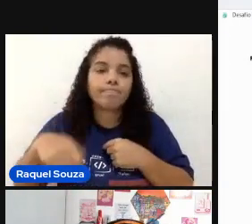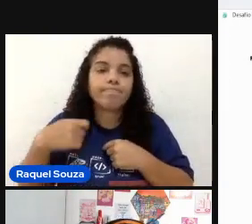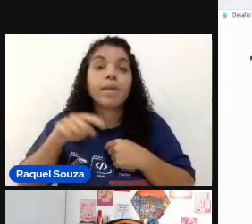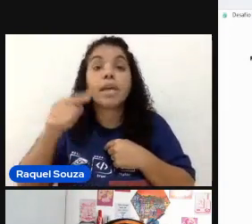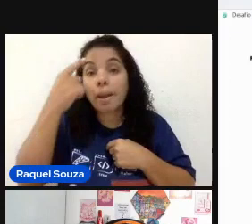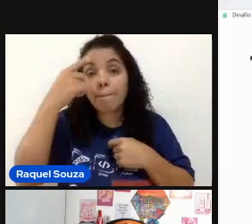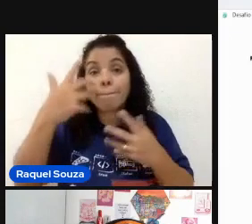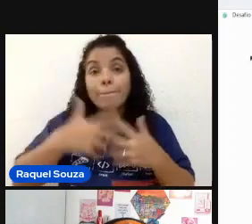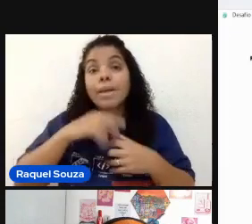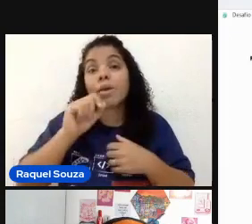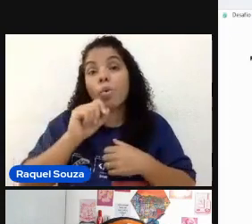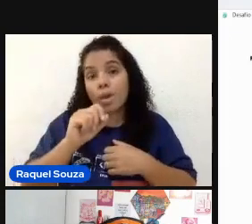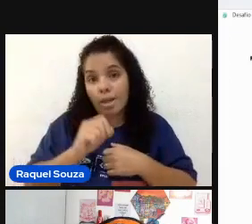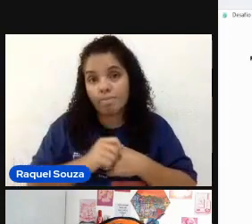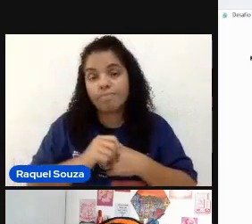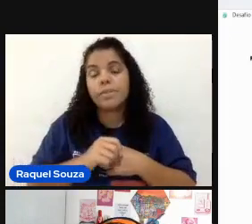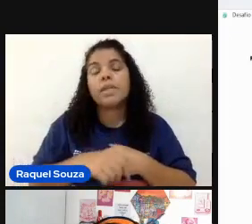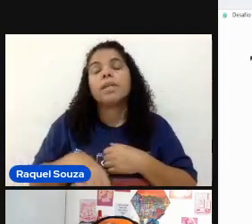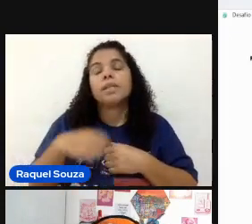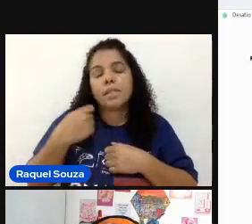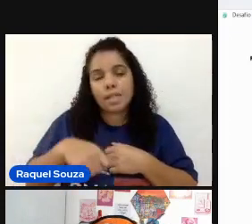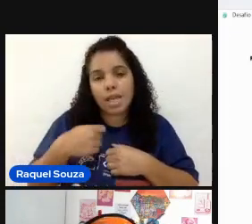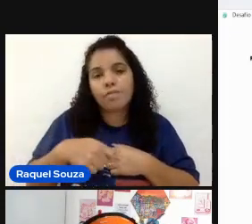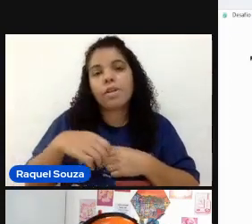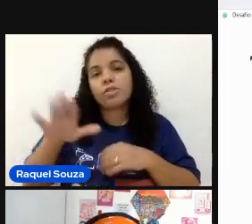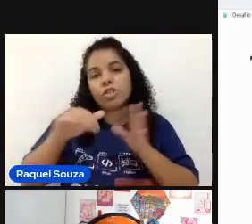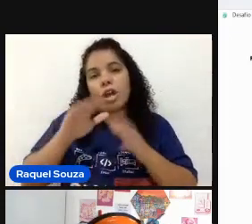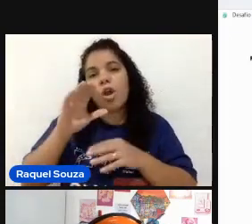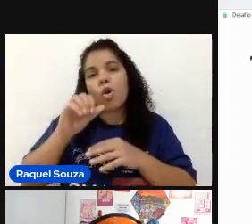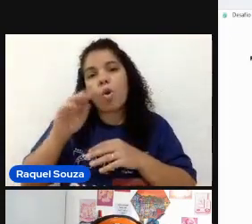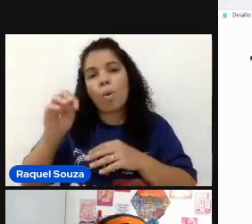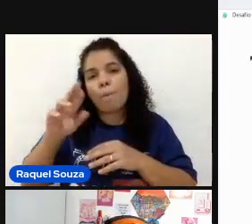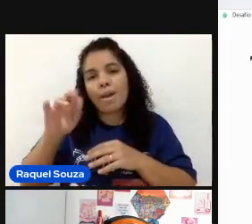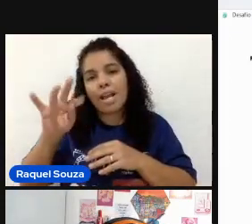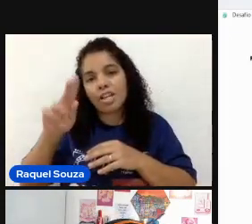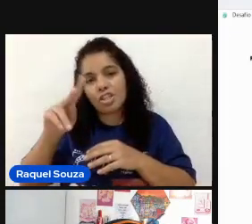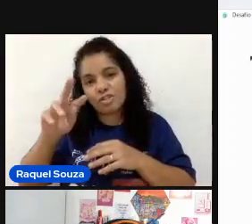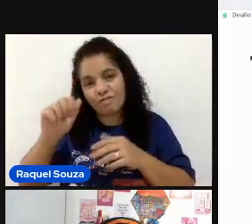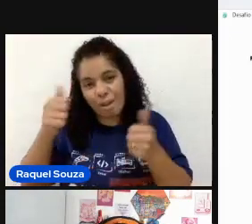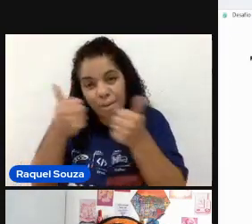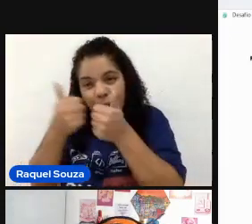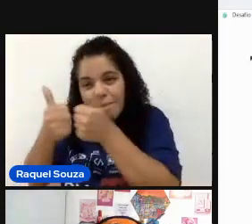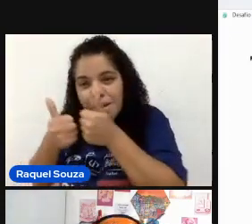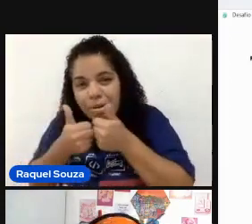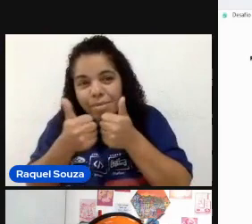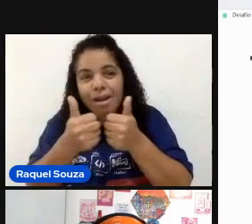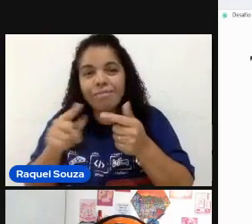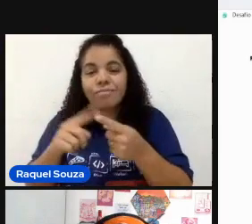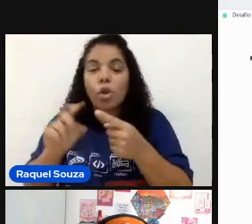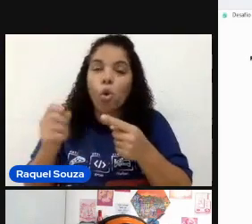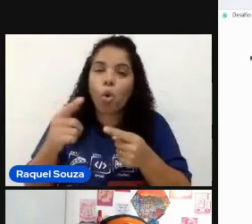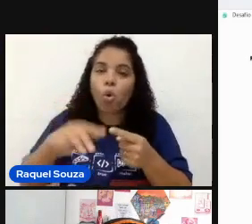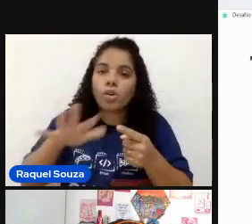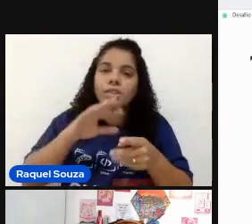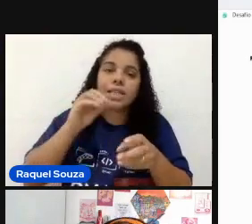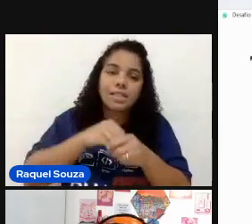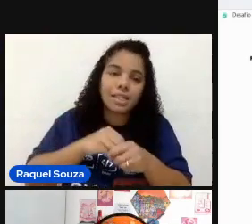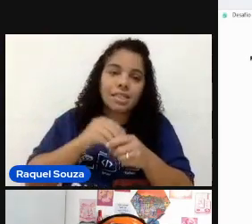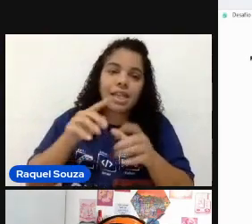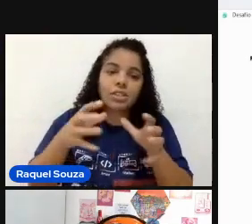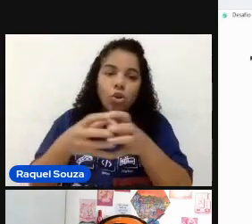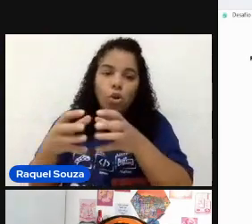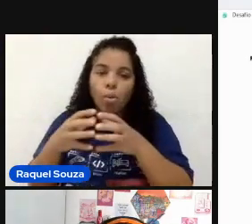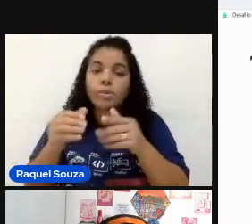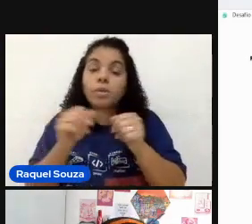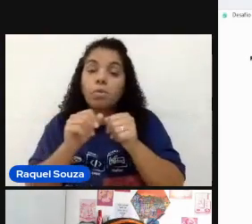pensar que deveria ser acionada as cooperativas que estão lá perto, ou muitas das vezes inserida dentro dessas comunidades para estar fazendo esse tipo